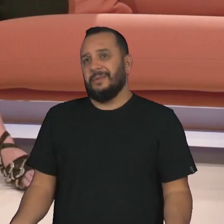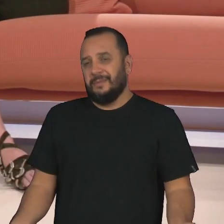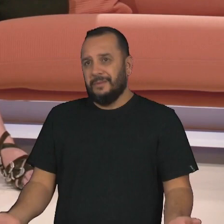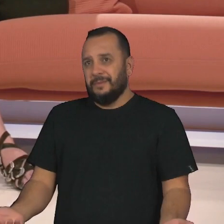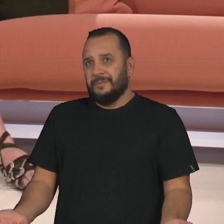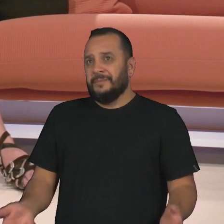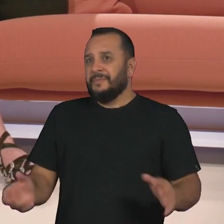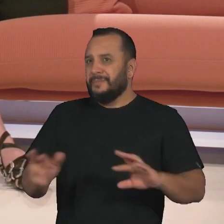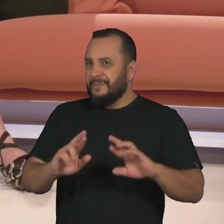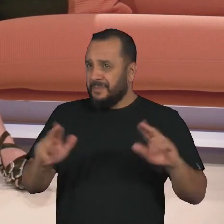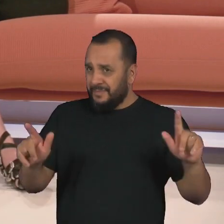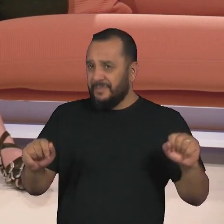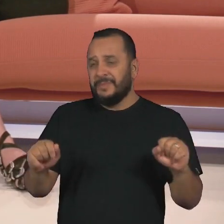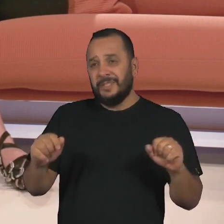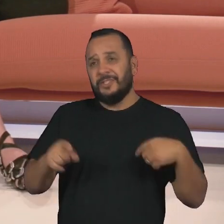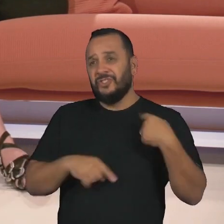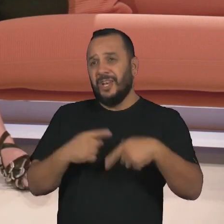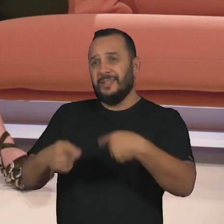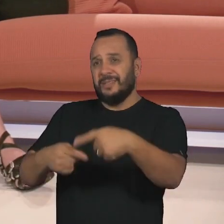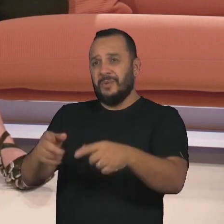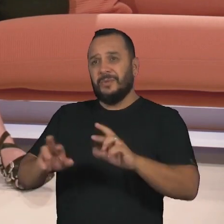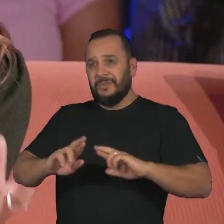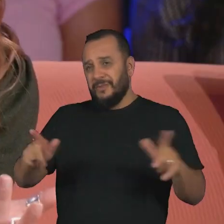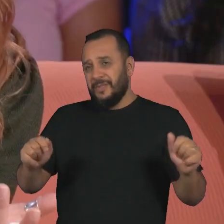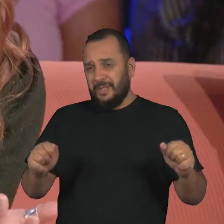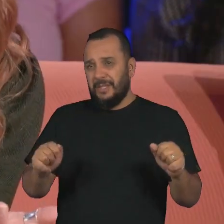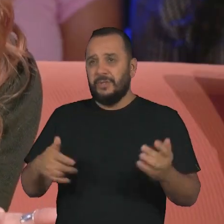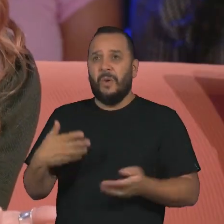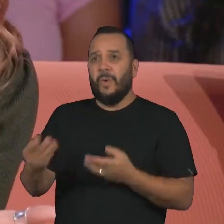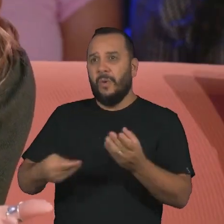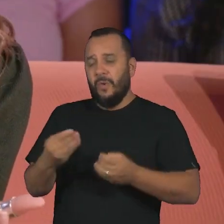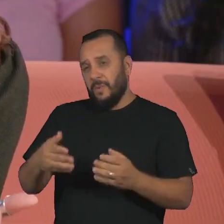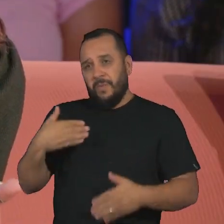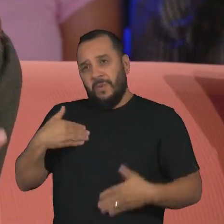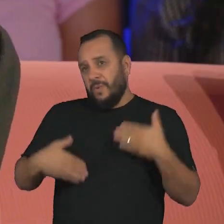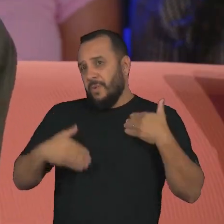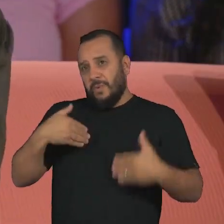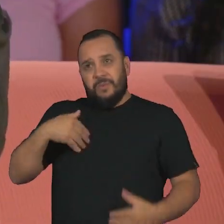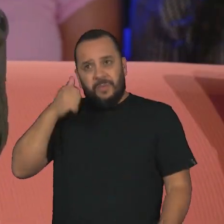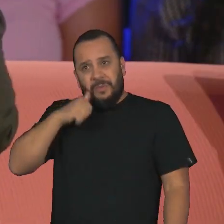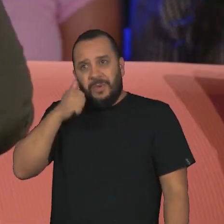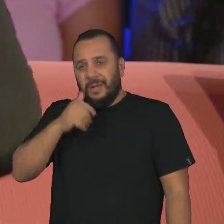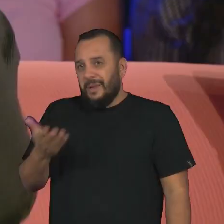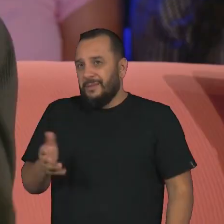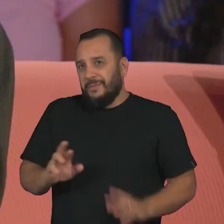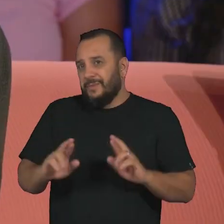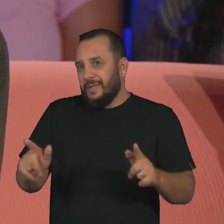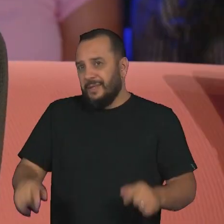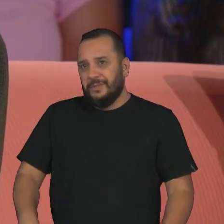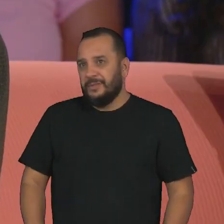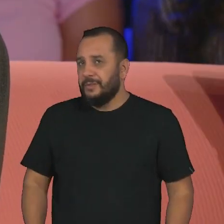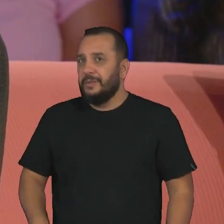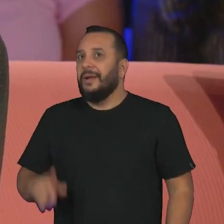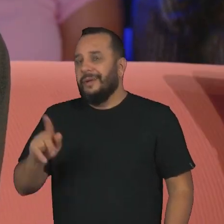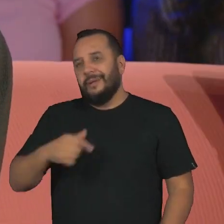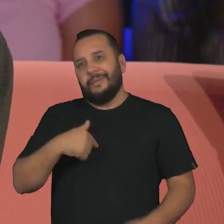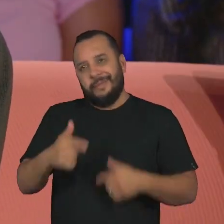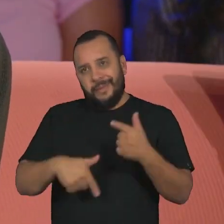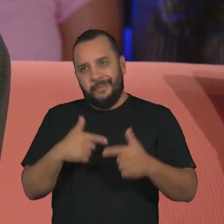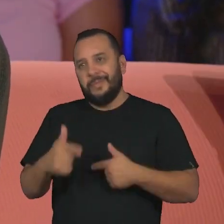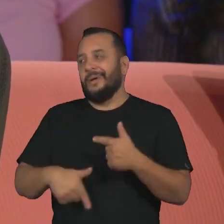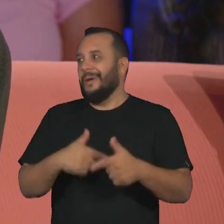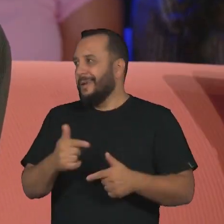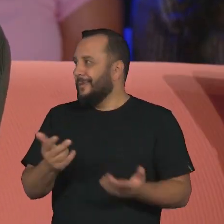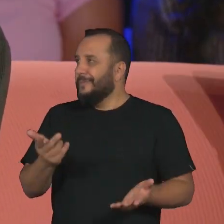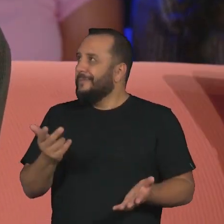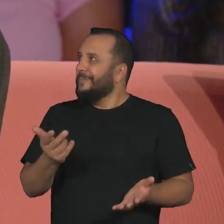uma diferença já de geração em como ele aborda um corpo feminino. Então, é um trabalho de formiguinha, né, Gabriel?